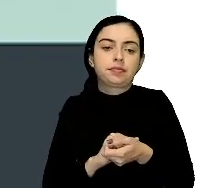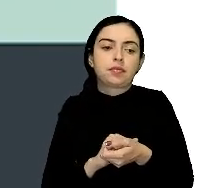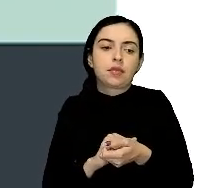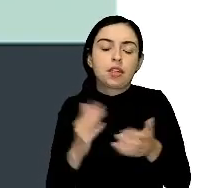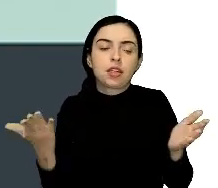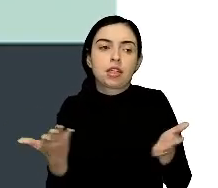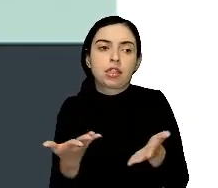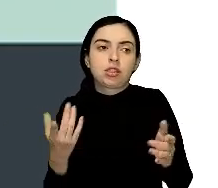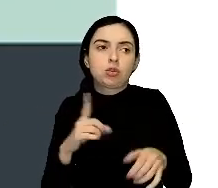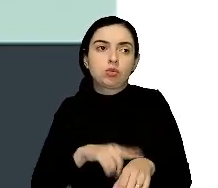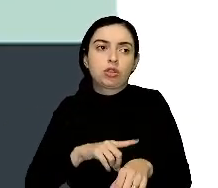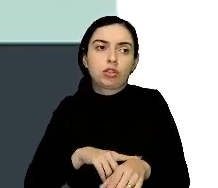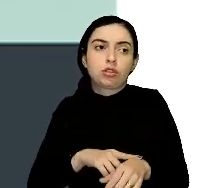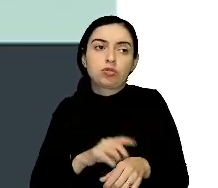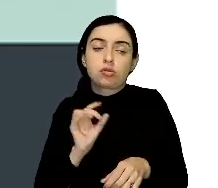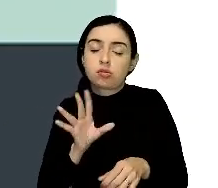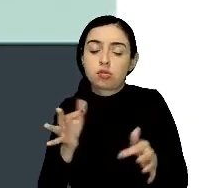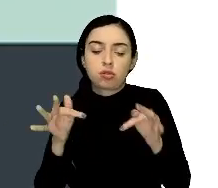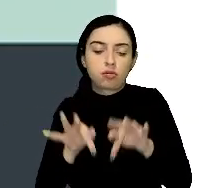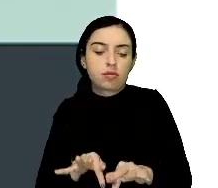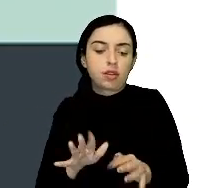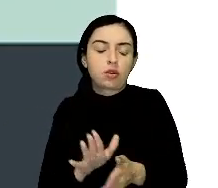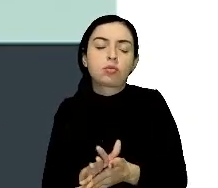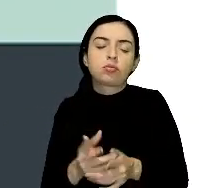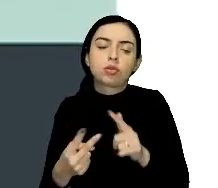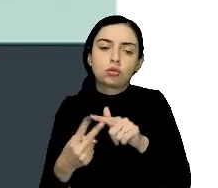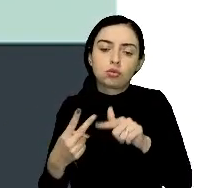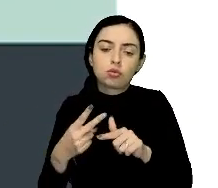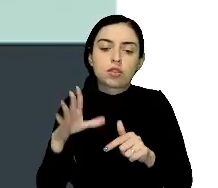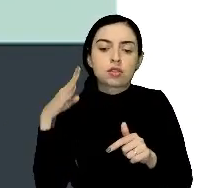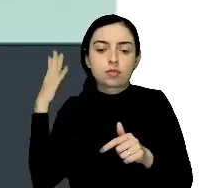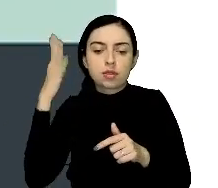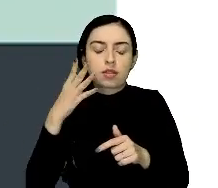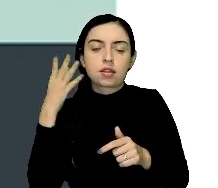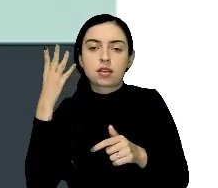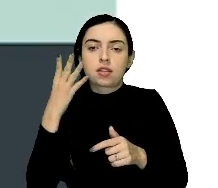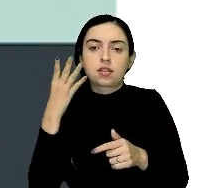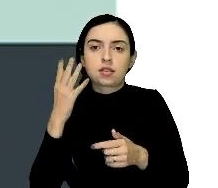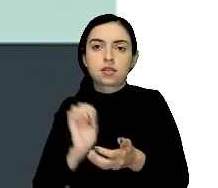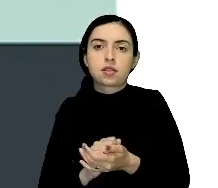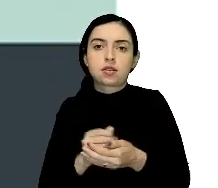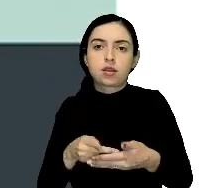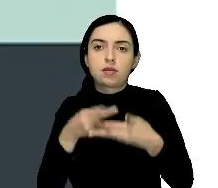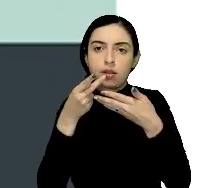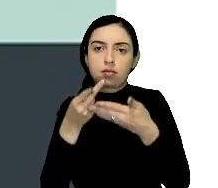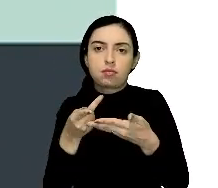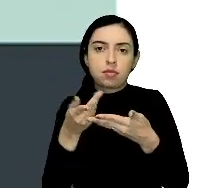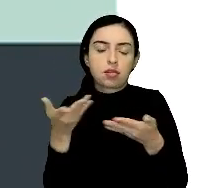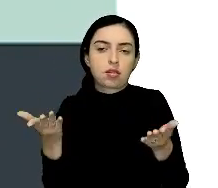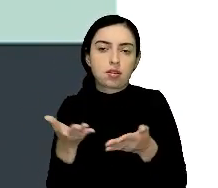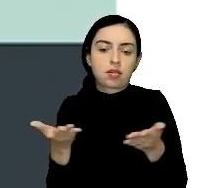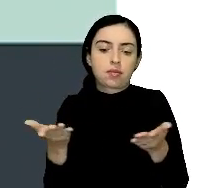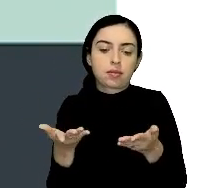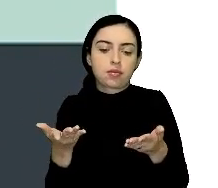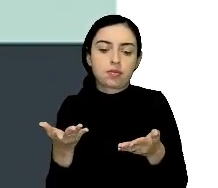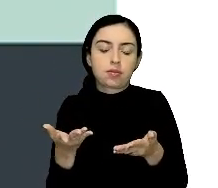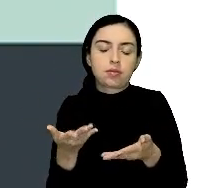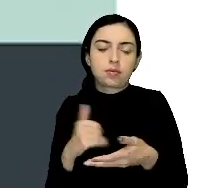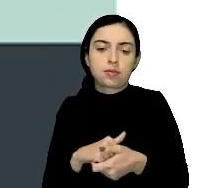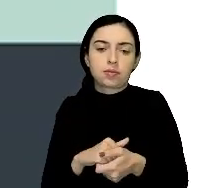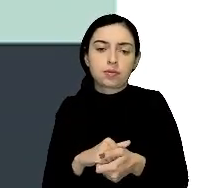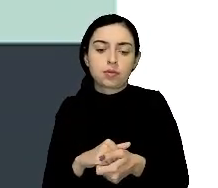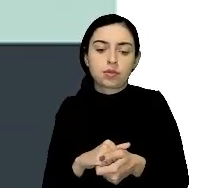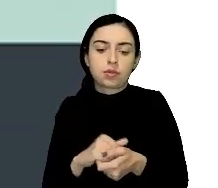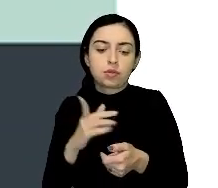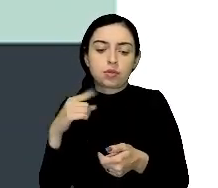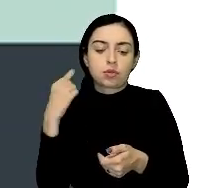será apenas ao final. Então teremos as duas palestras e eu passo imediatamente agora a palavra ao Dr.